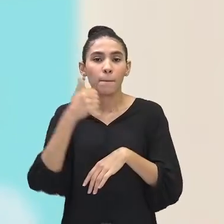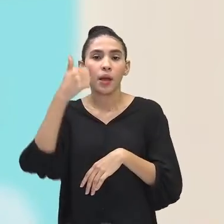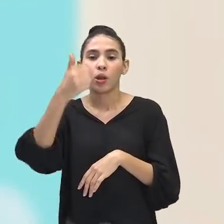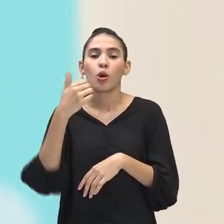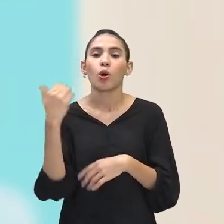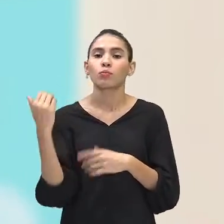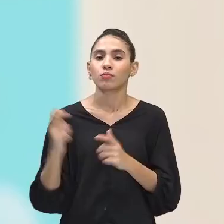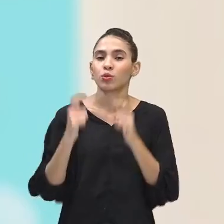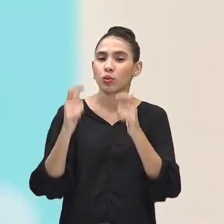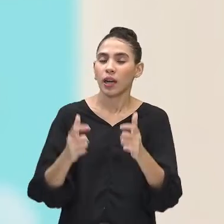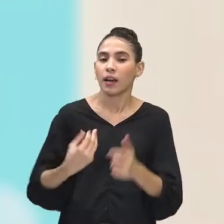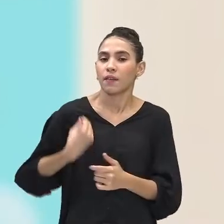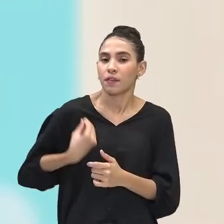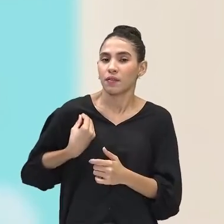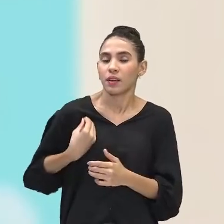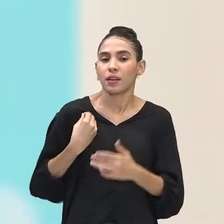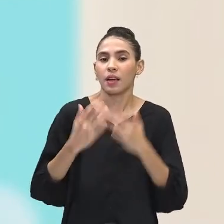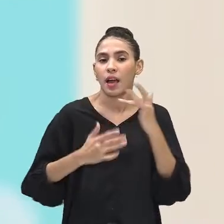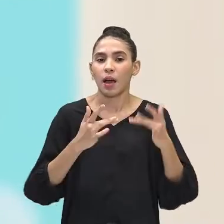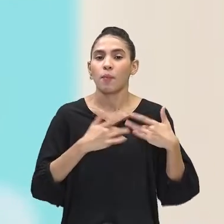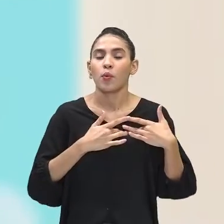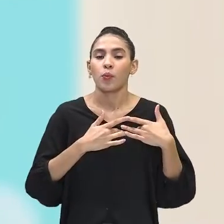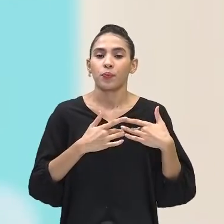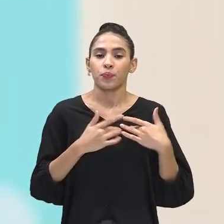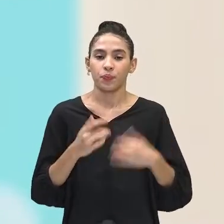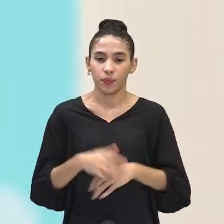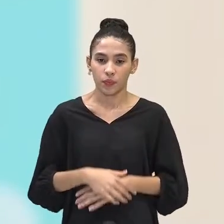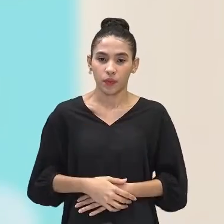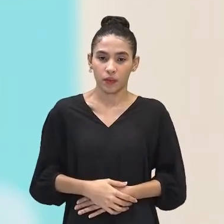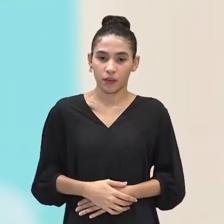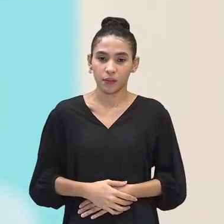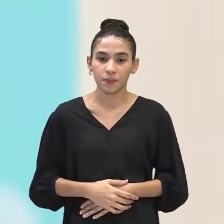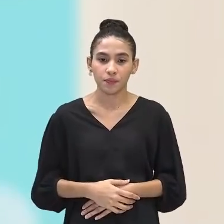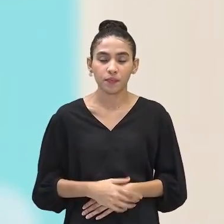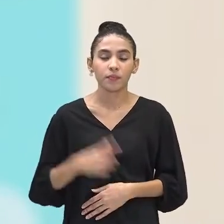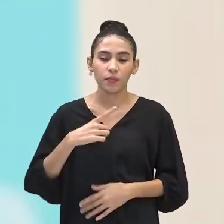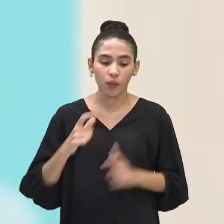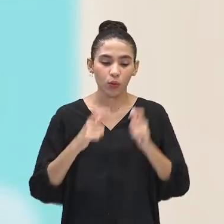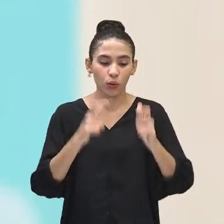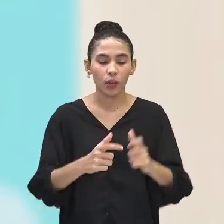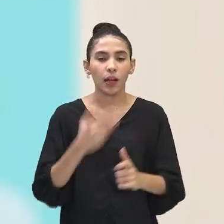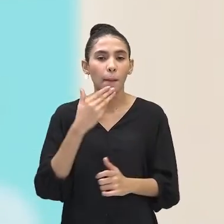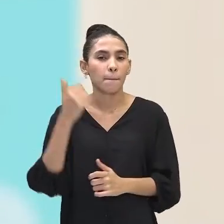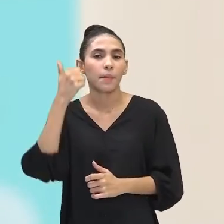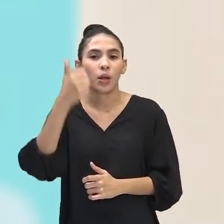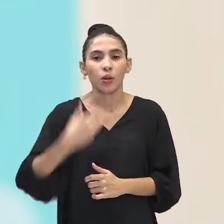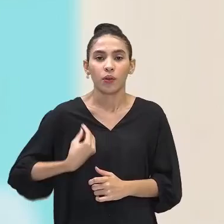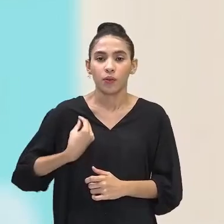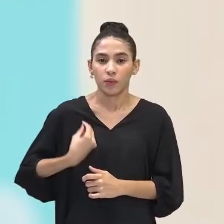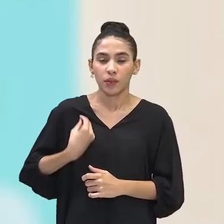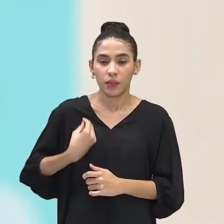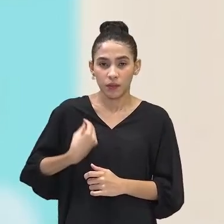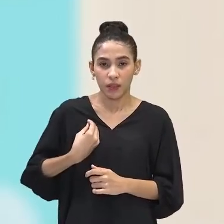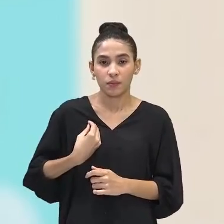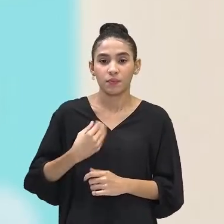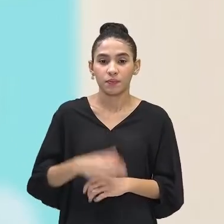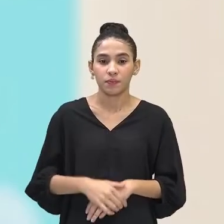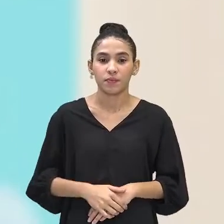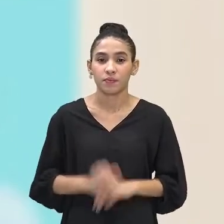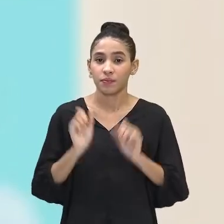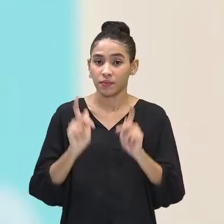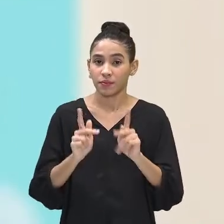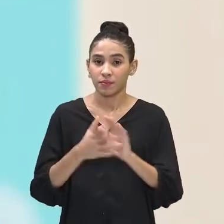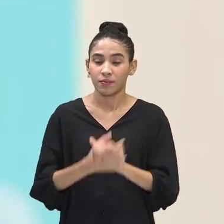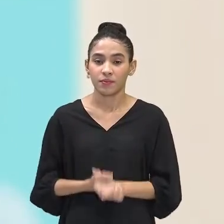namorados, né? E depois ele faz uma exaltação desse lugar aí que realmente seria o melhor lugar para viver o amor.